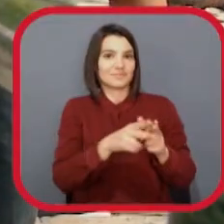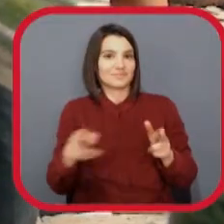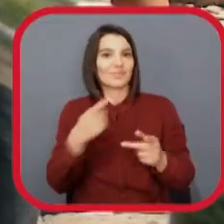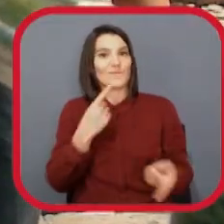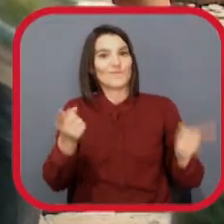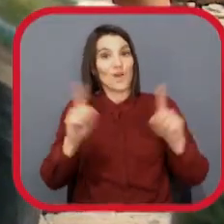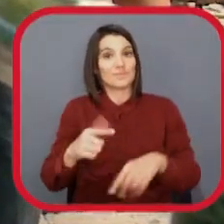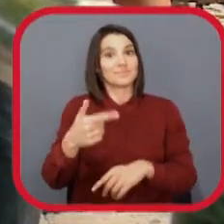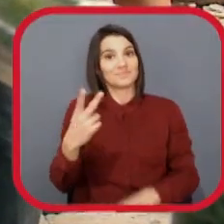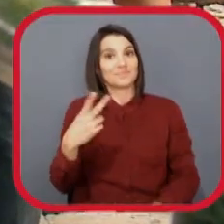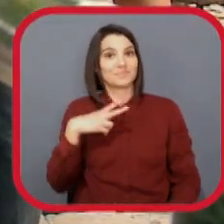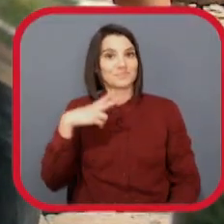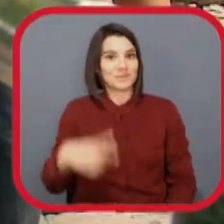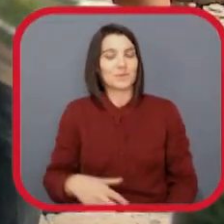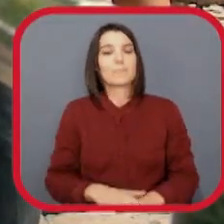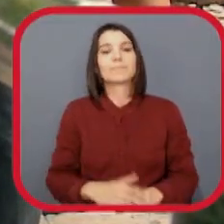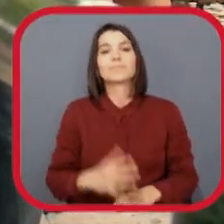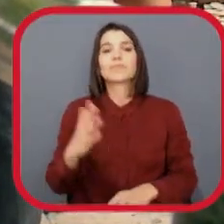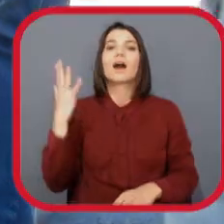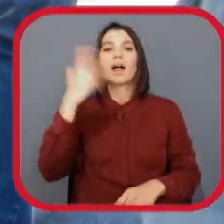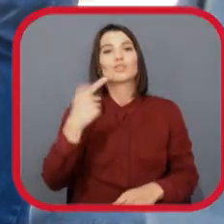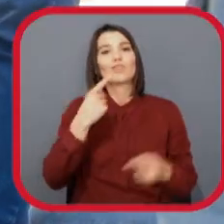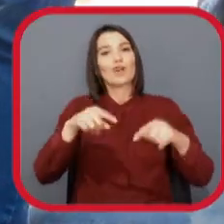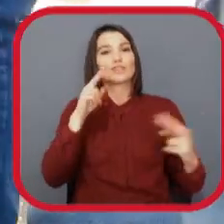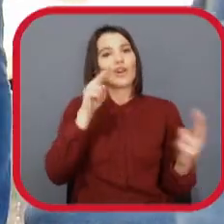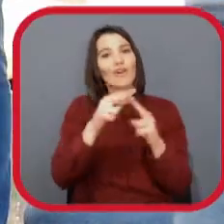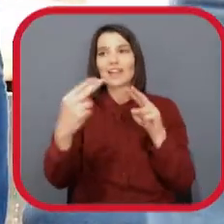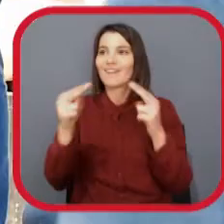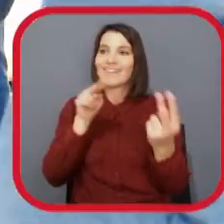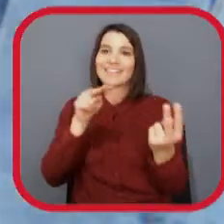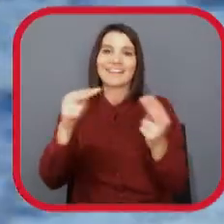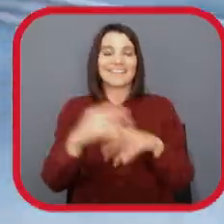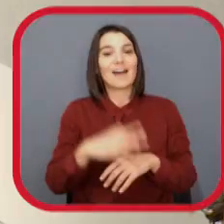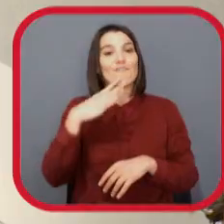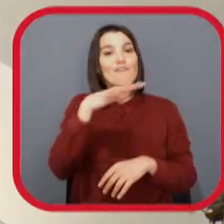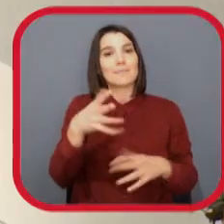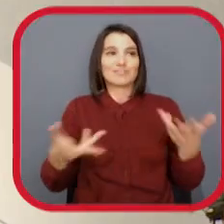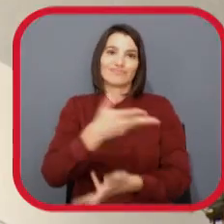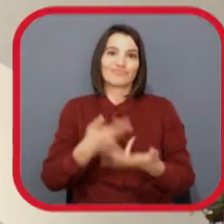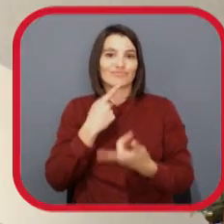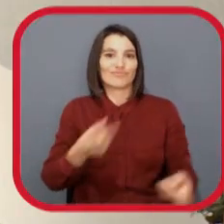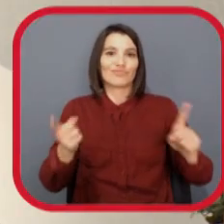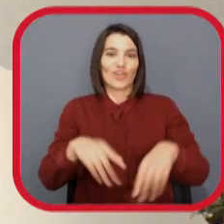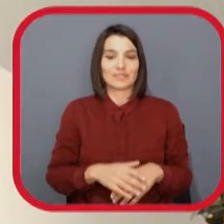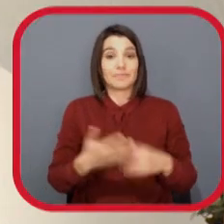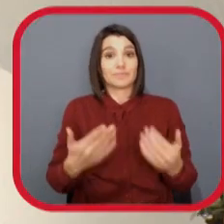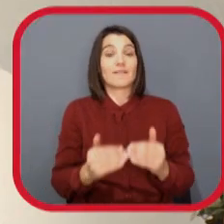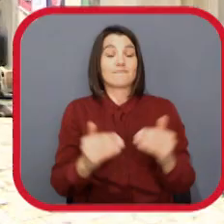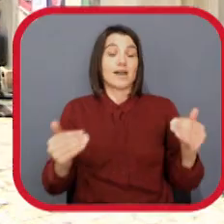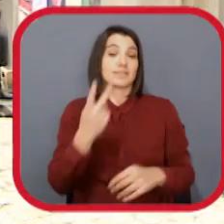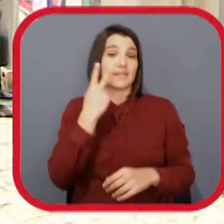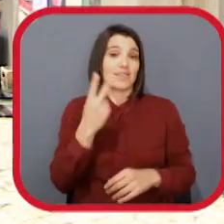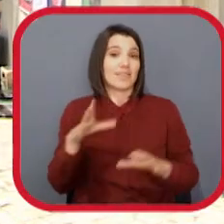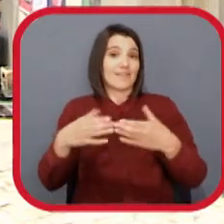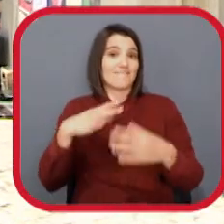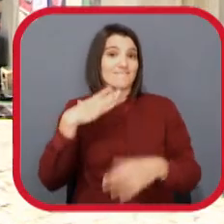Com o regresso da série às televisões portuguesas, os atores voltaram a encontrar-se e a dinâmica familiar renasceu.